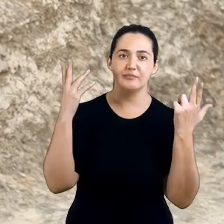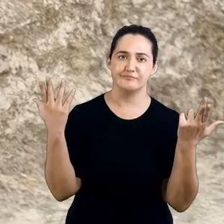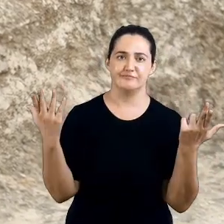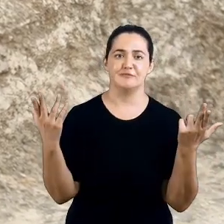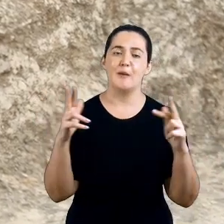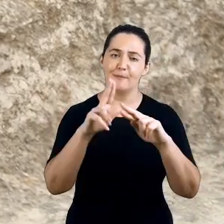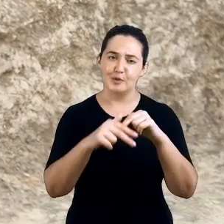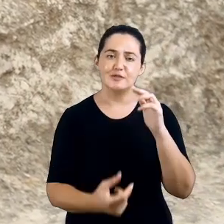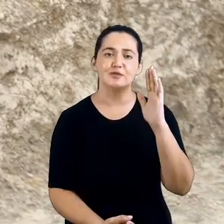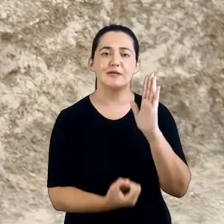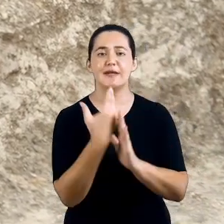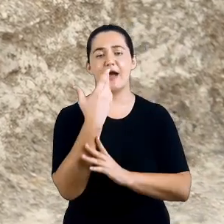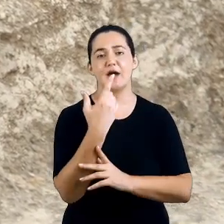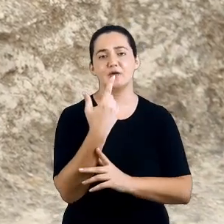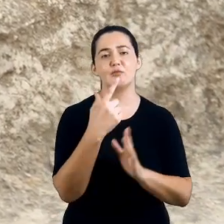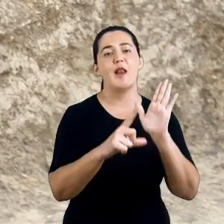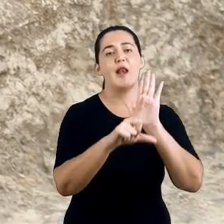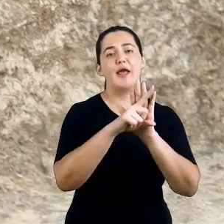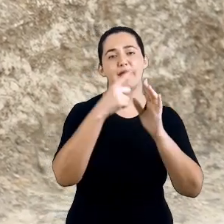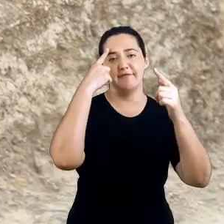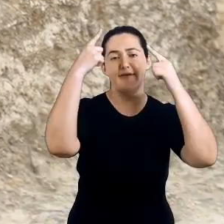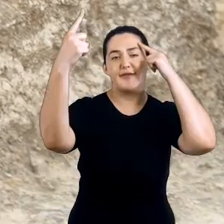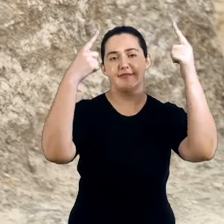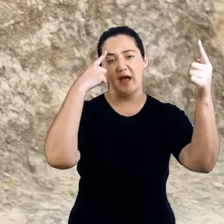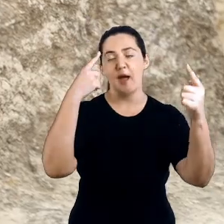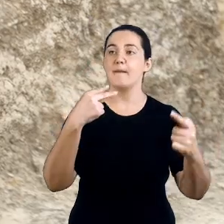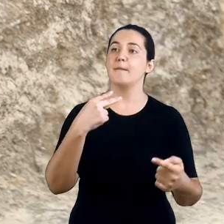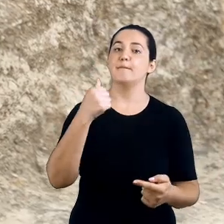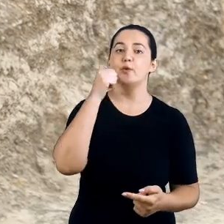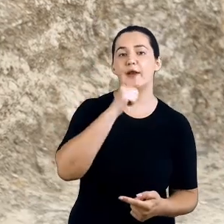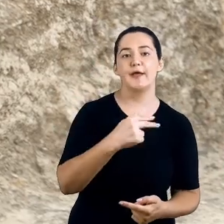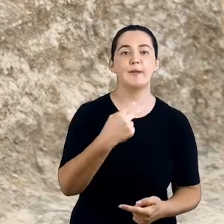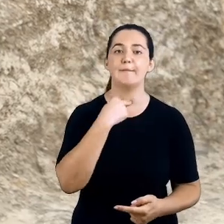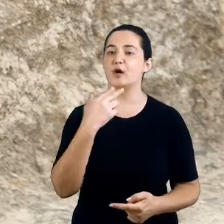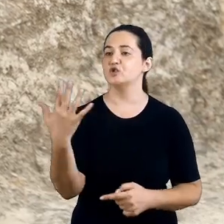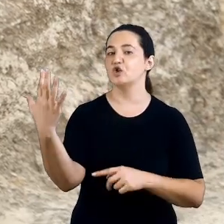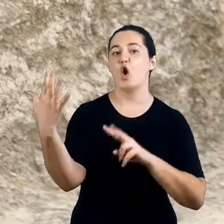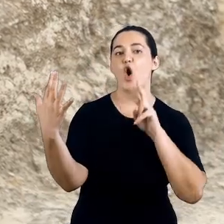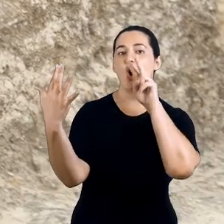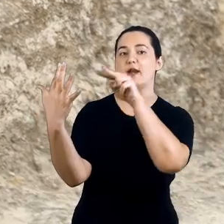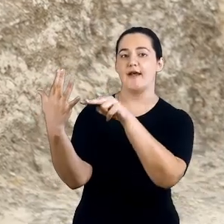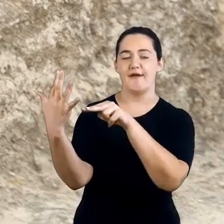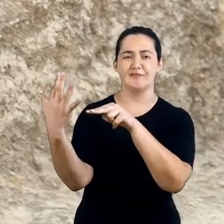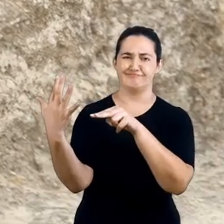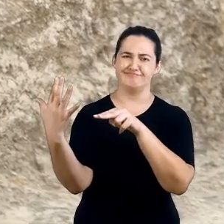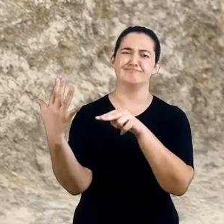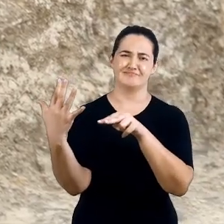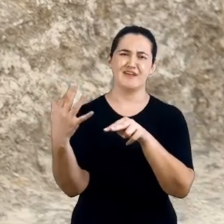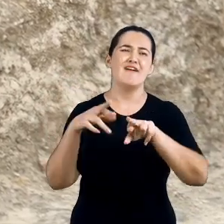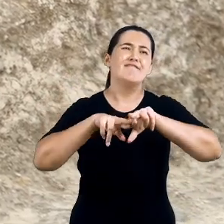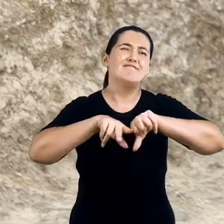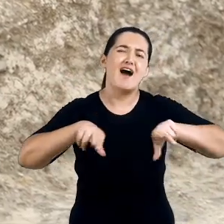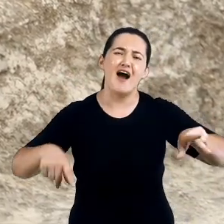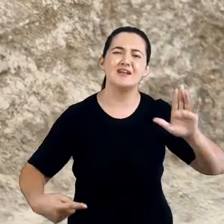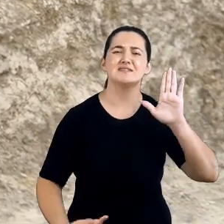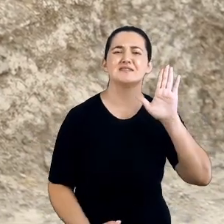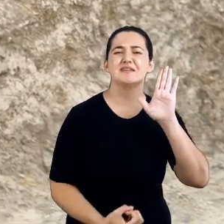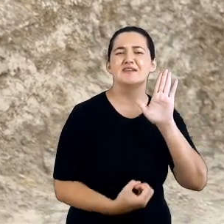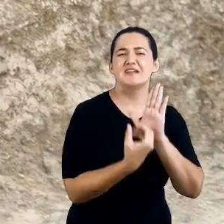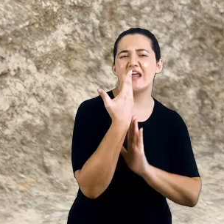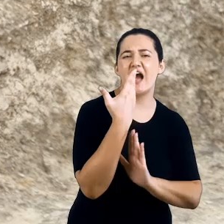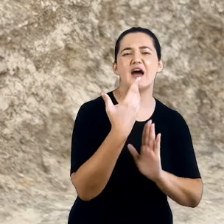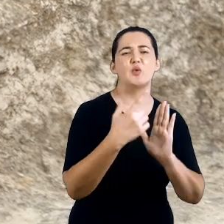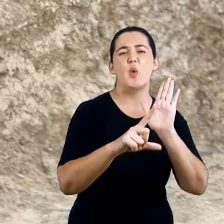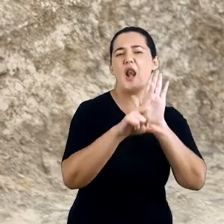sábado. Então vamos acrescentar uma outra lei, que mulheres não poderão olhar no espelho em dia de sábado. Então várias regras